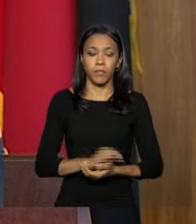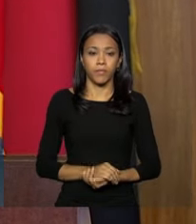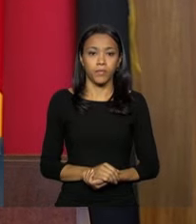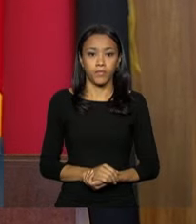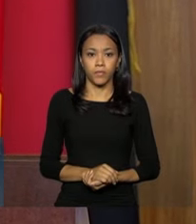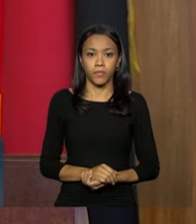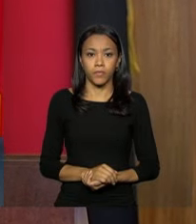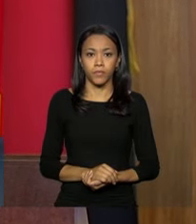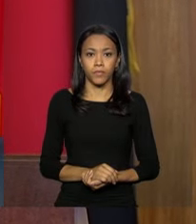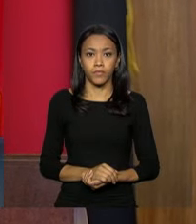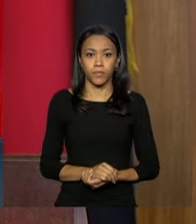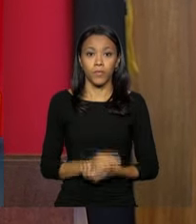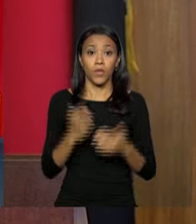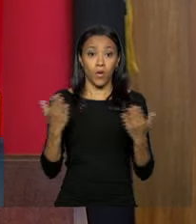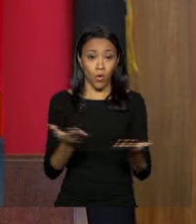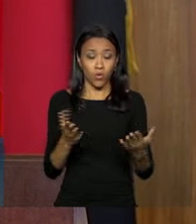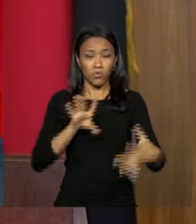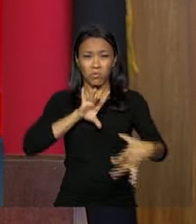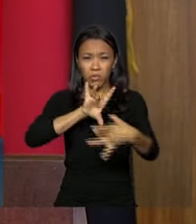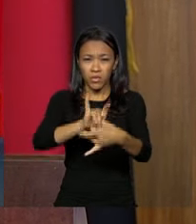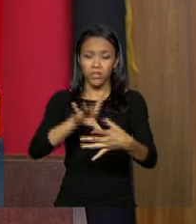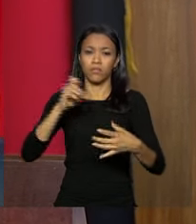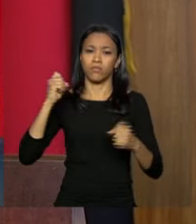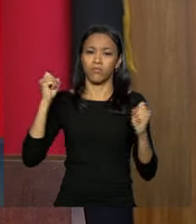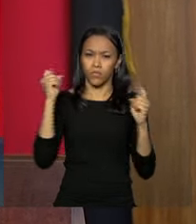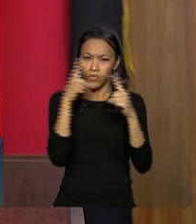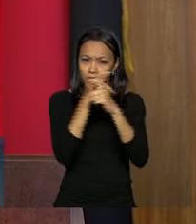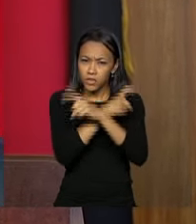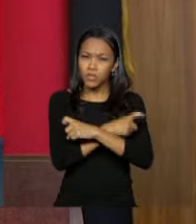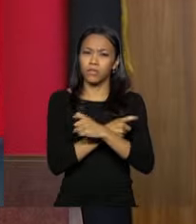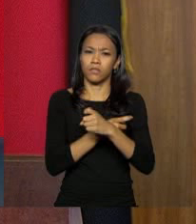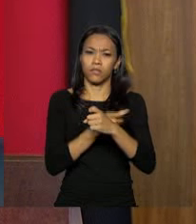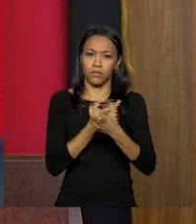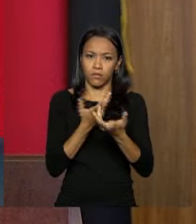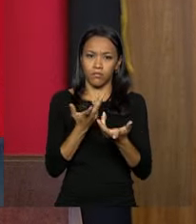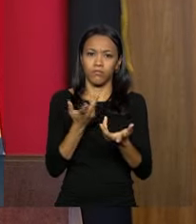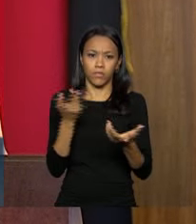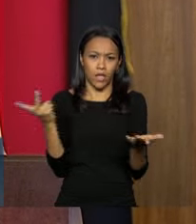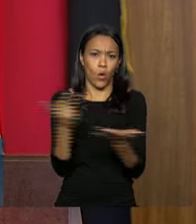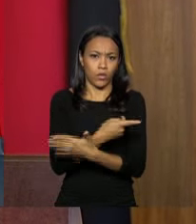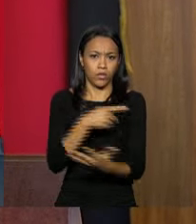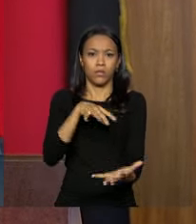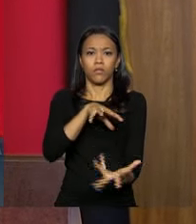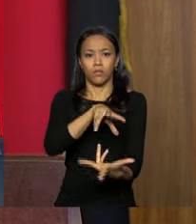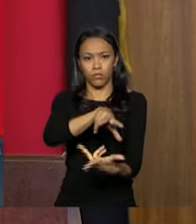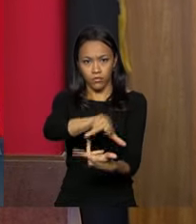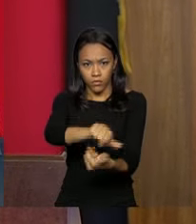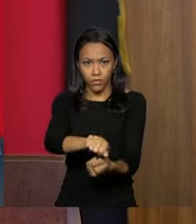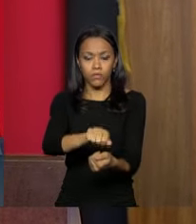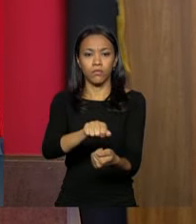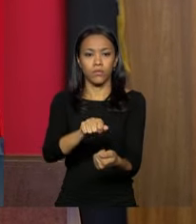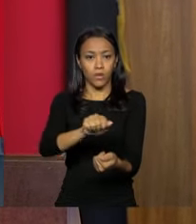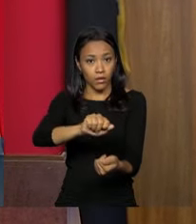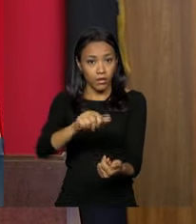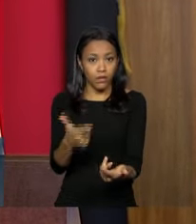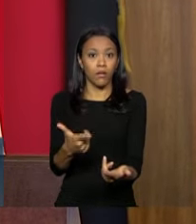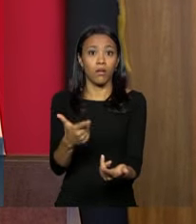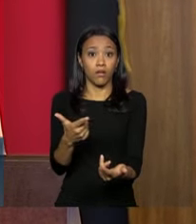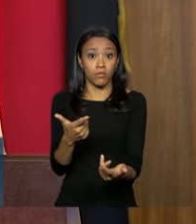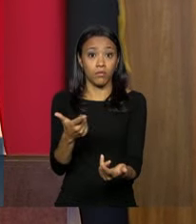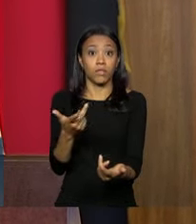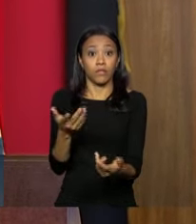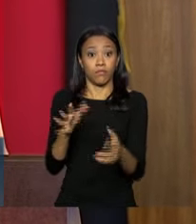Em tempos difíceis, de desenvolvimentos económicos difíceis no mundo, claro que abordamos também a cooperação a